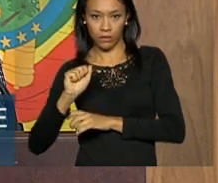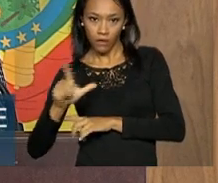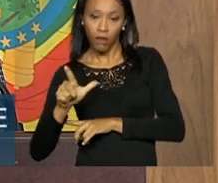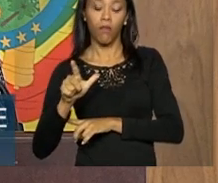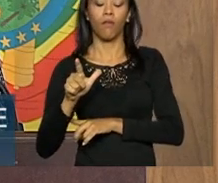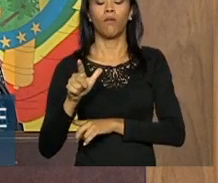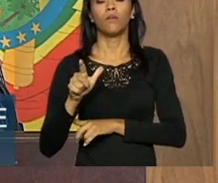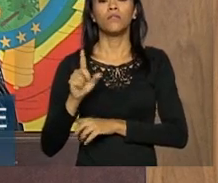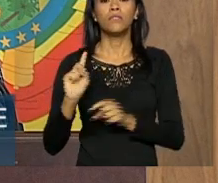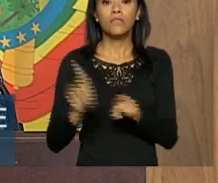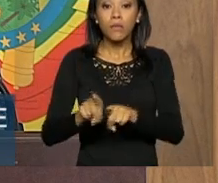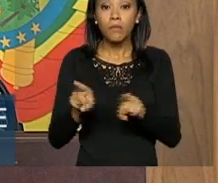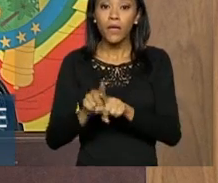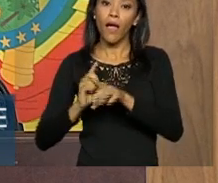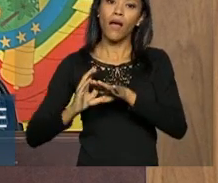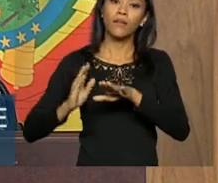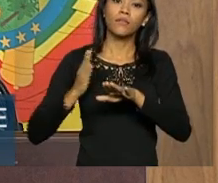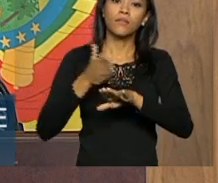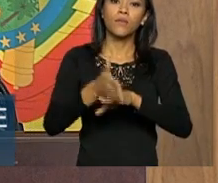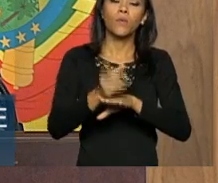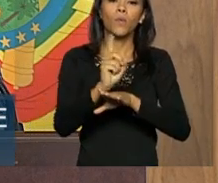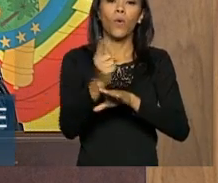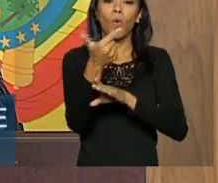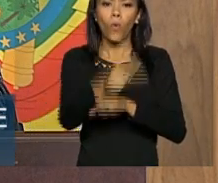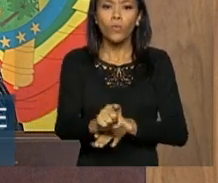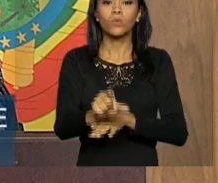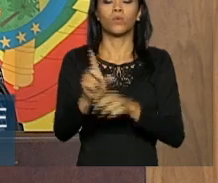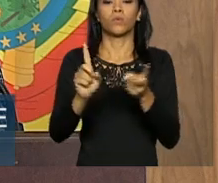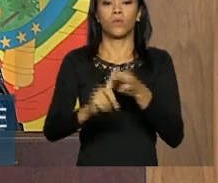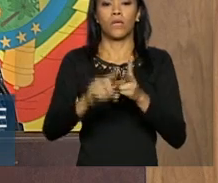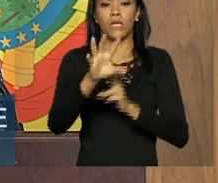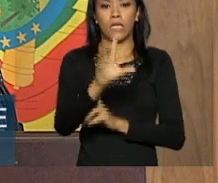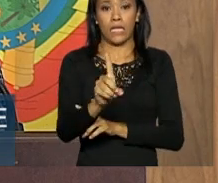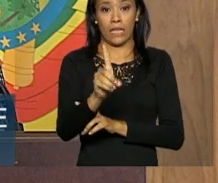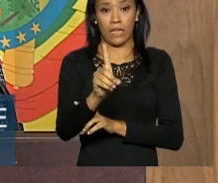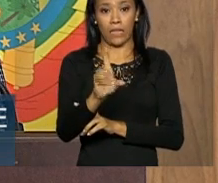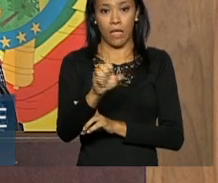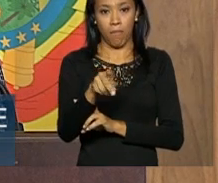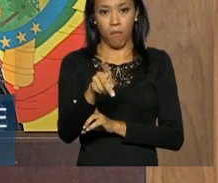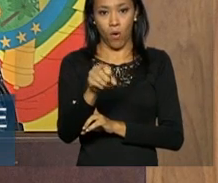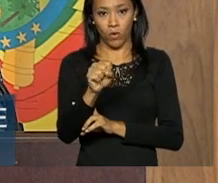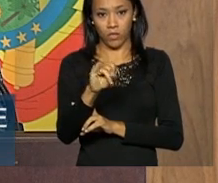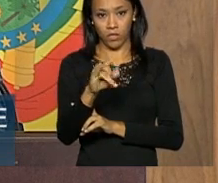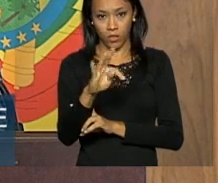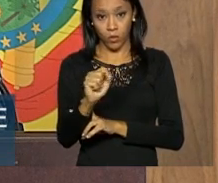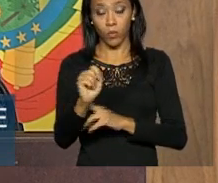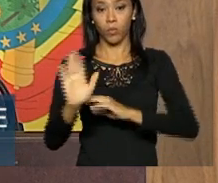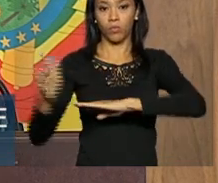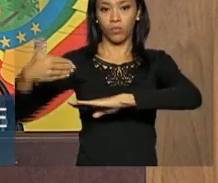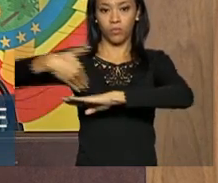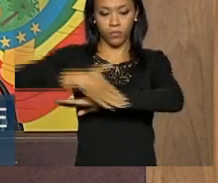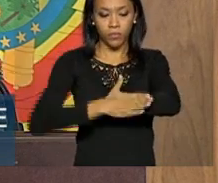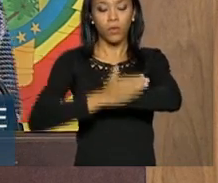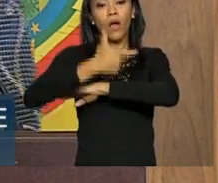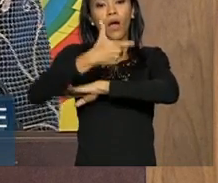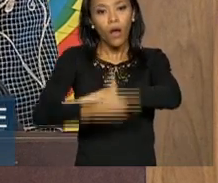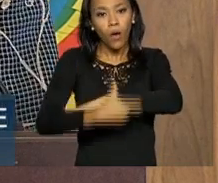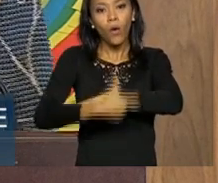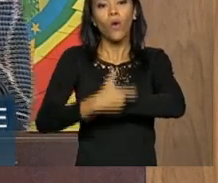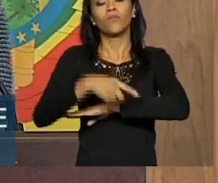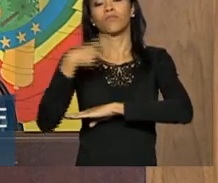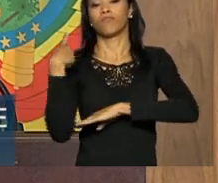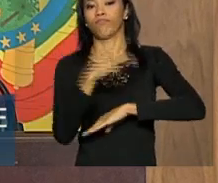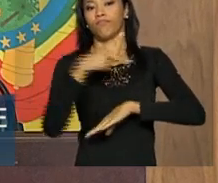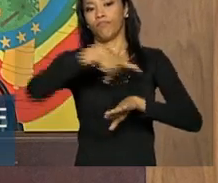o acesso ao depósito franco no porto de Paranaguá pela Bolívia. Ressaltei